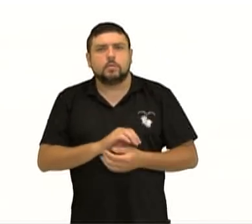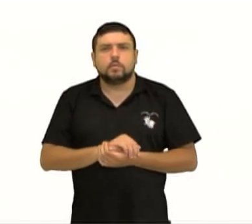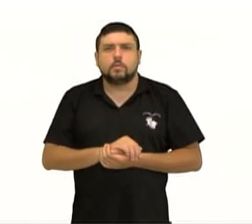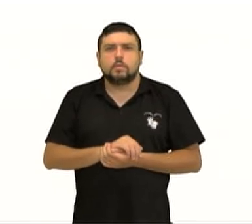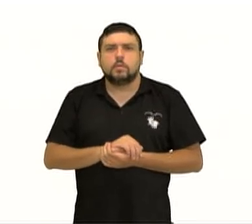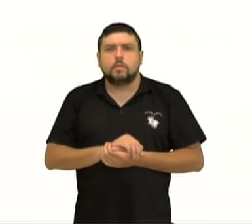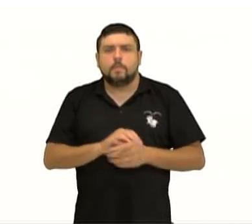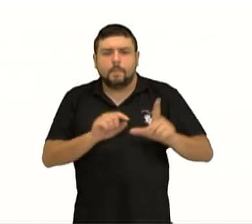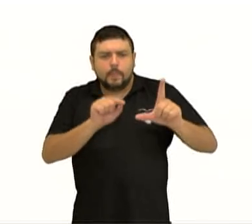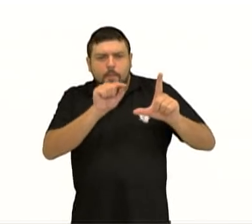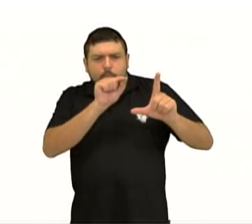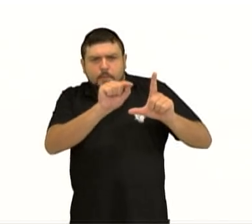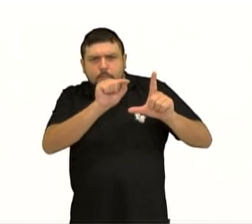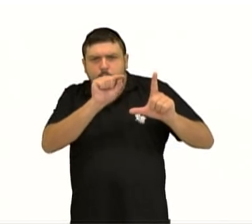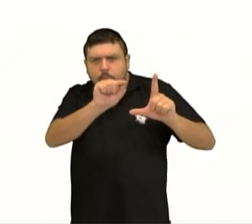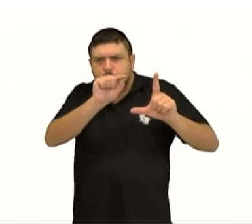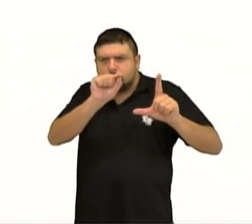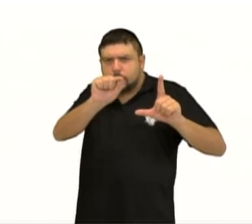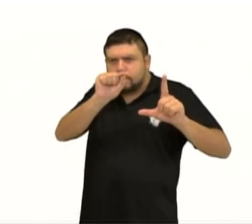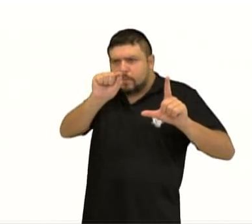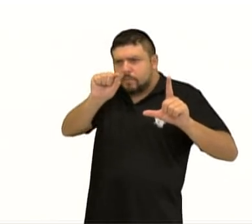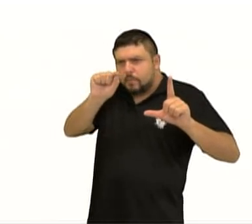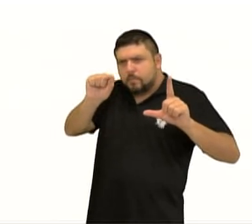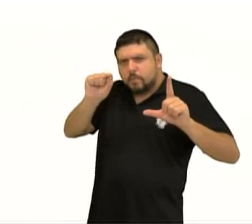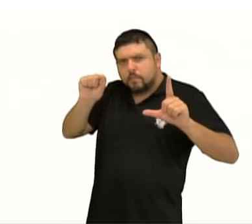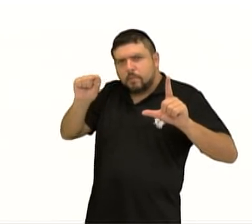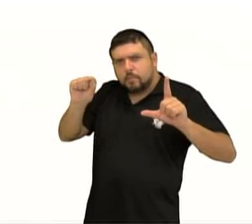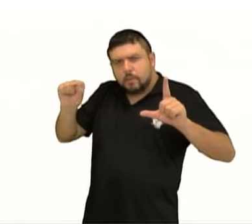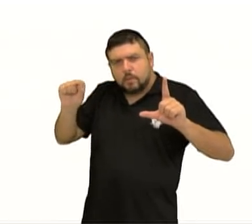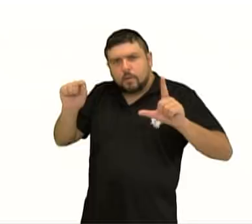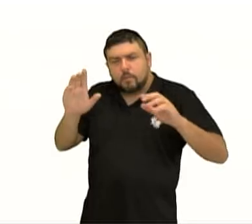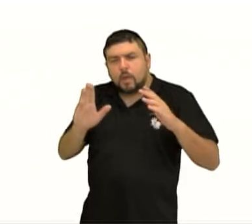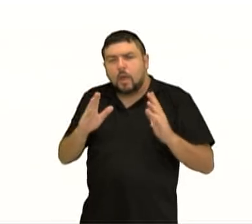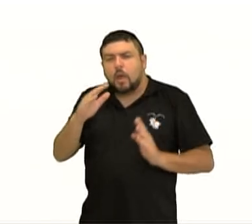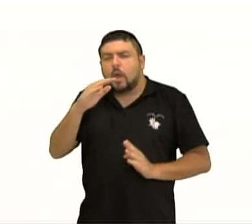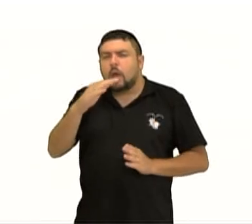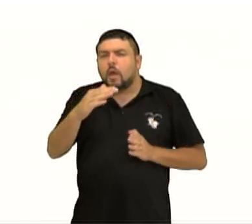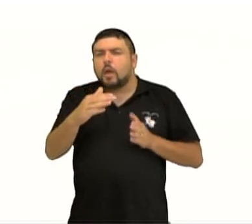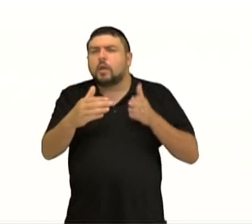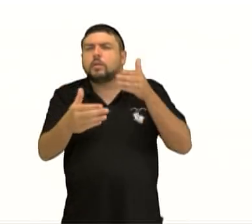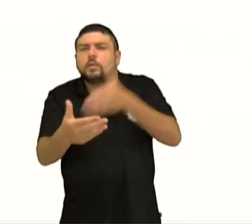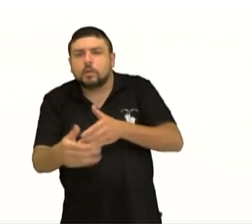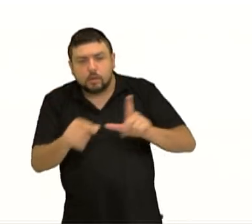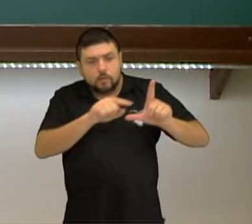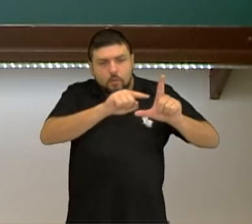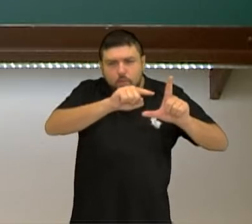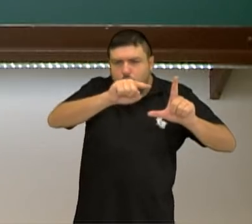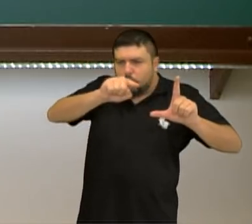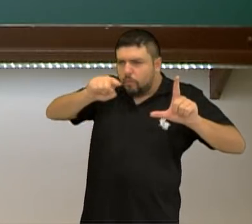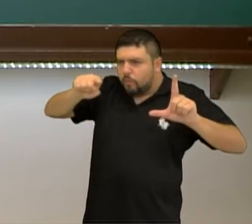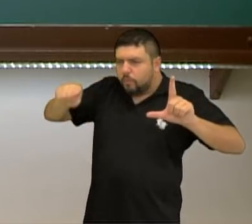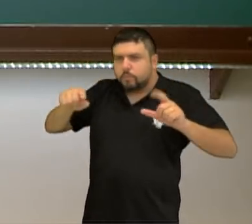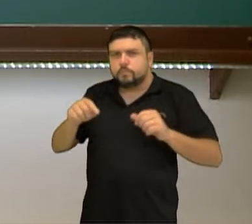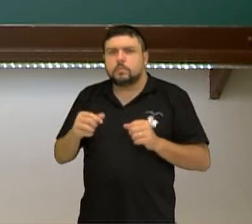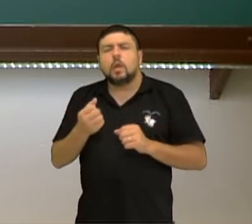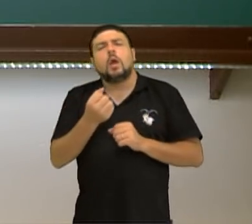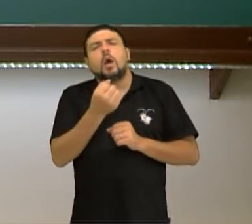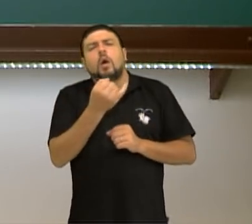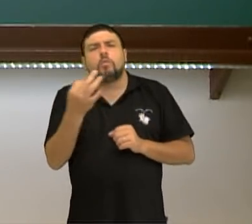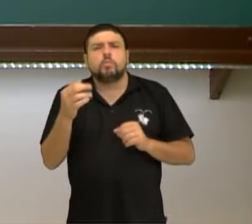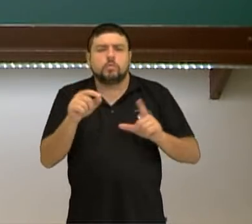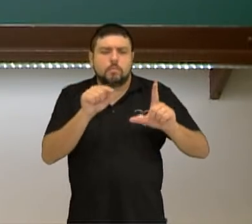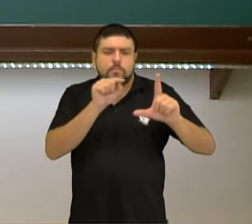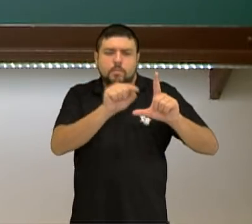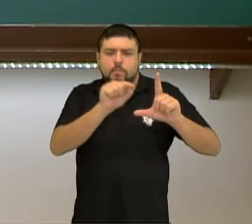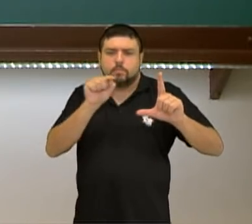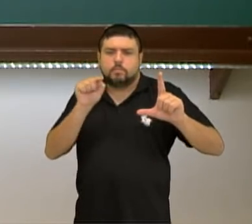de pontos até que seja possível esboçar o gráfico de uma função. Então, algumas funções eu preciso de dois pontos apenas. Por